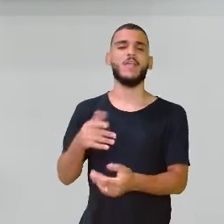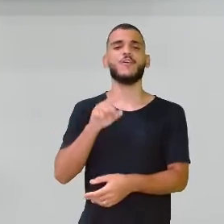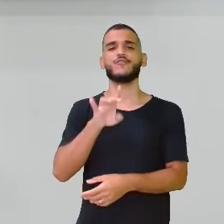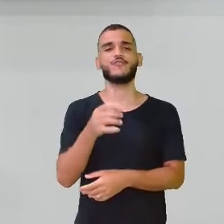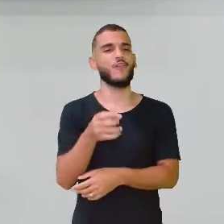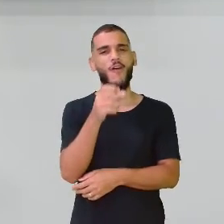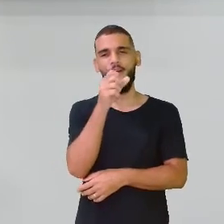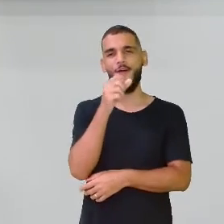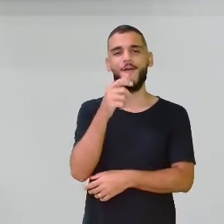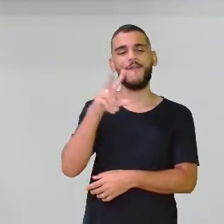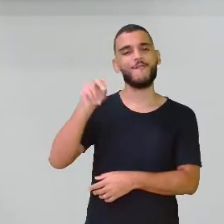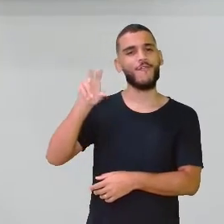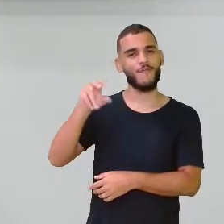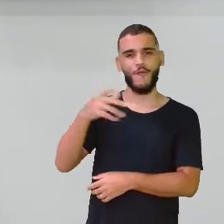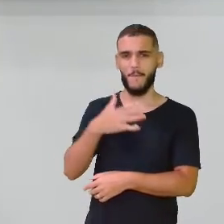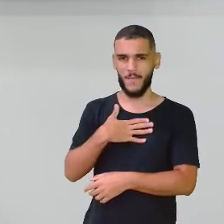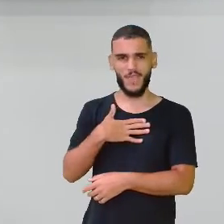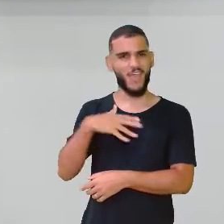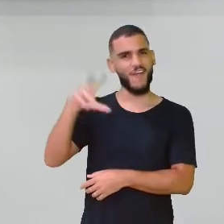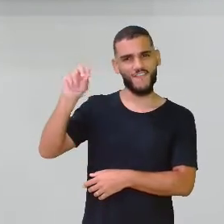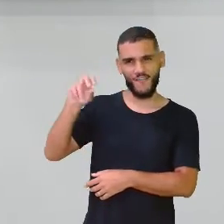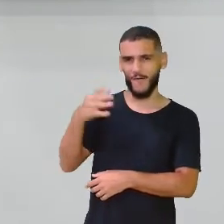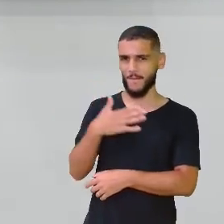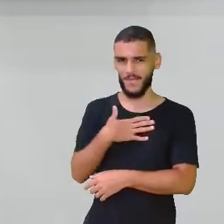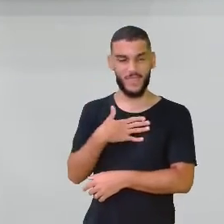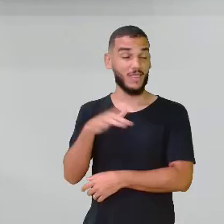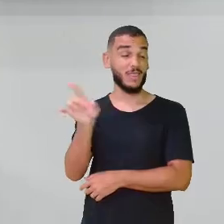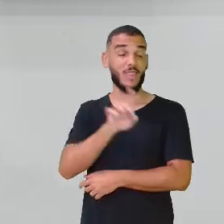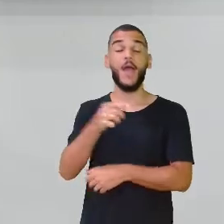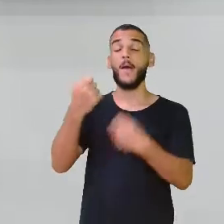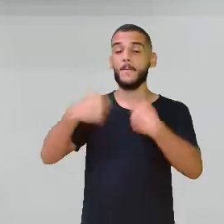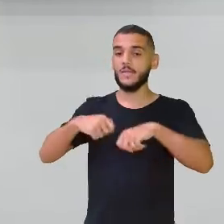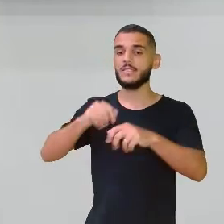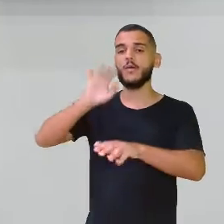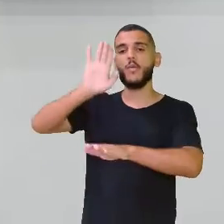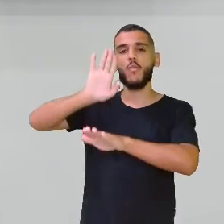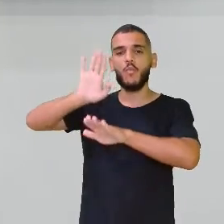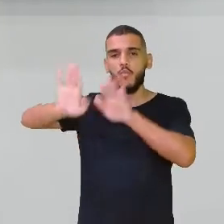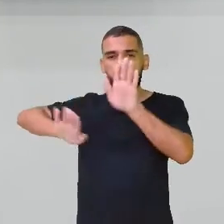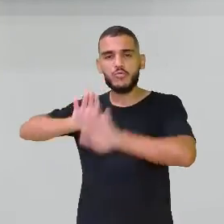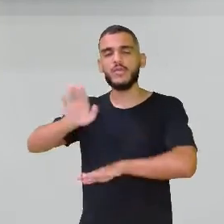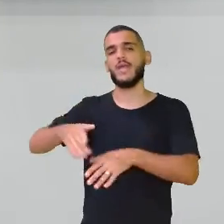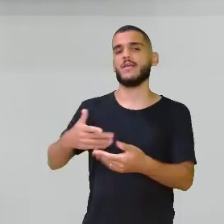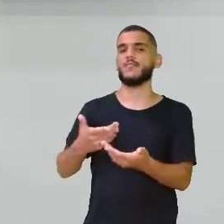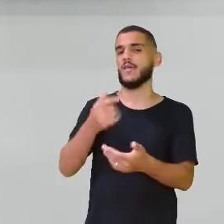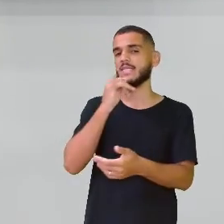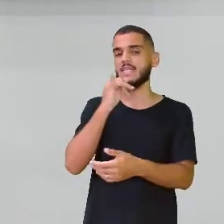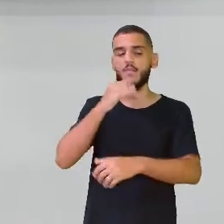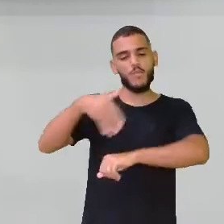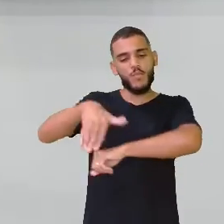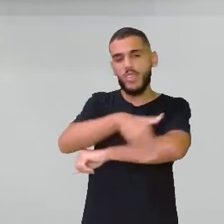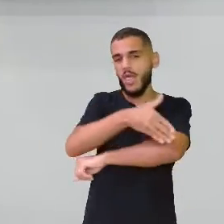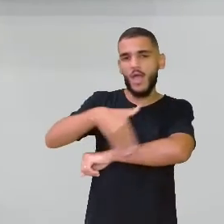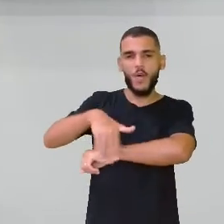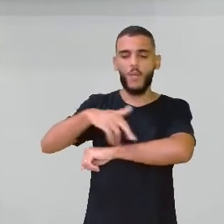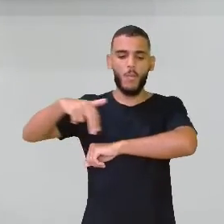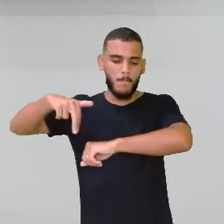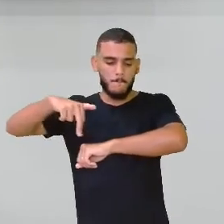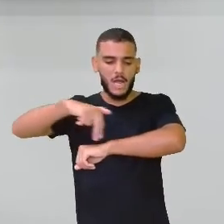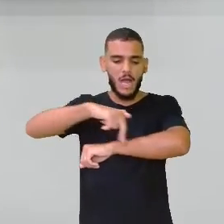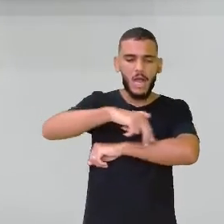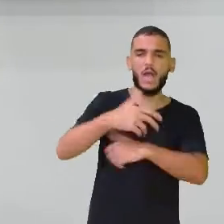meu pai, mas eu tenho que ter cuidado com ele. Quando ele está ao meu lado, querendo atravessar a rua, quando ele está dentro do